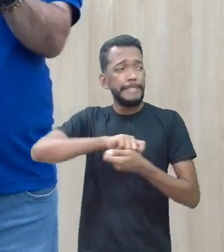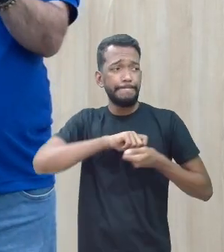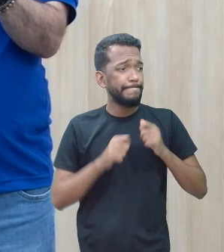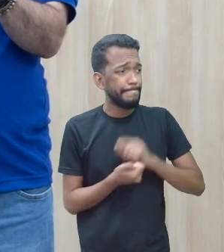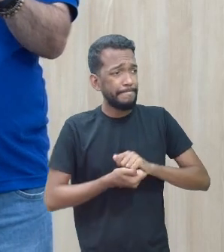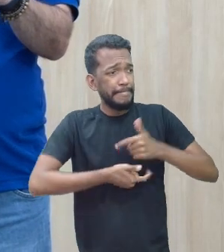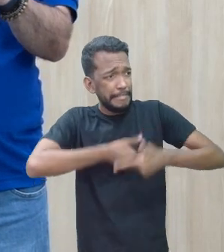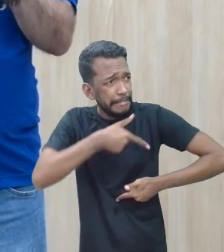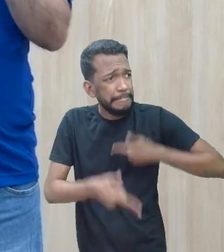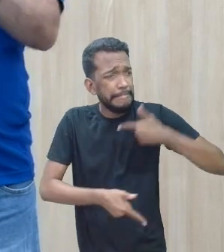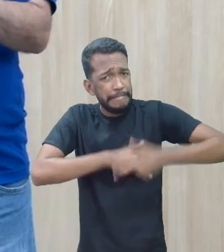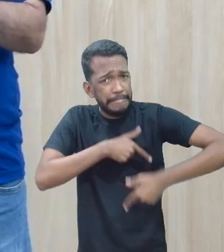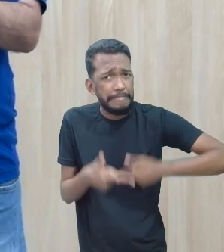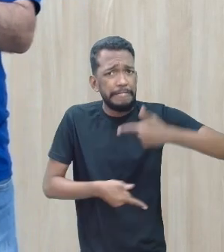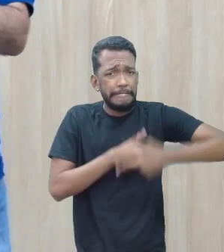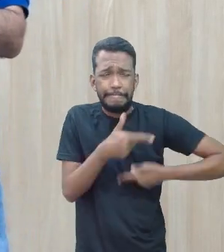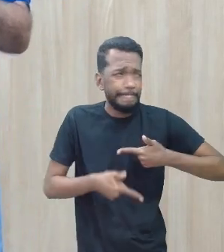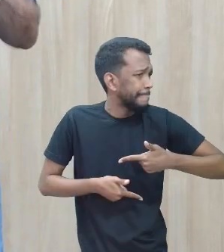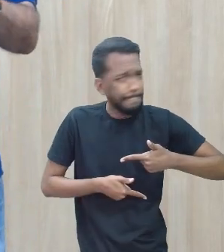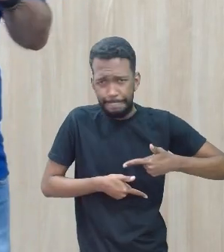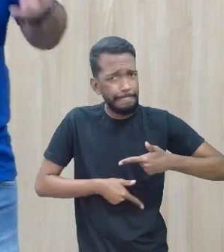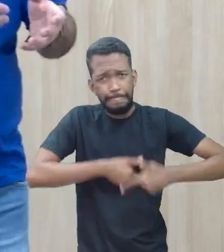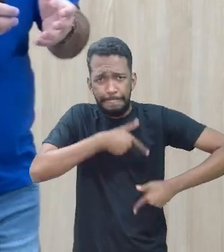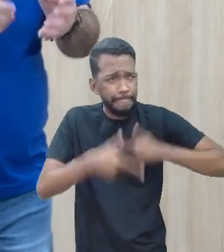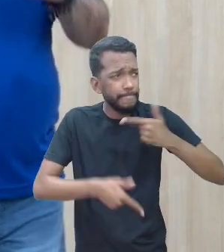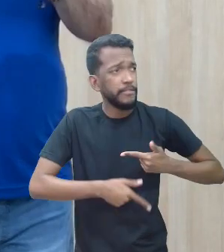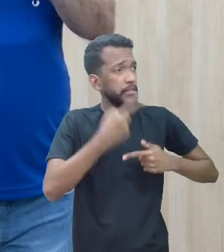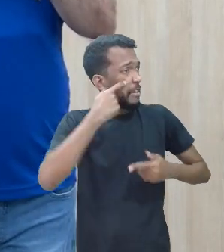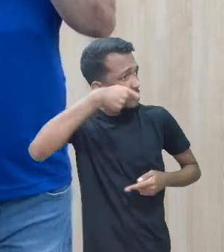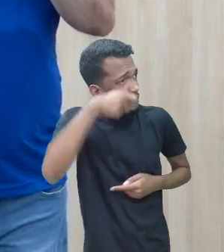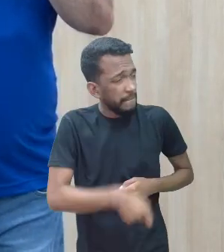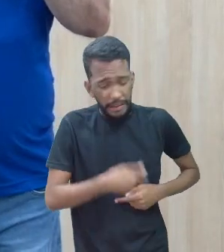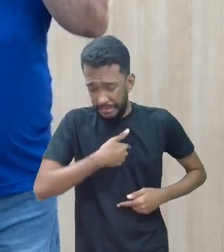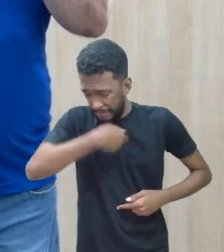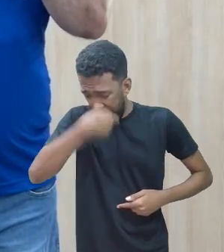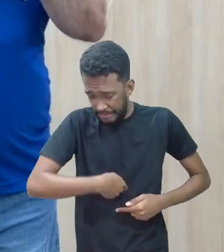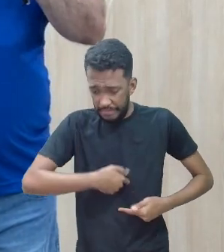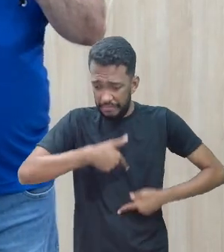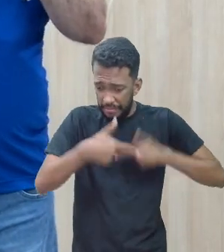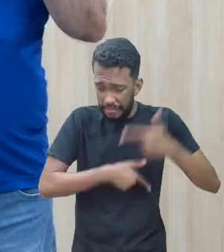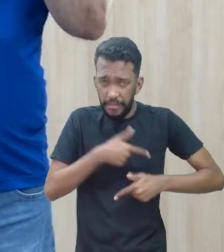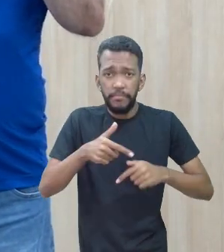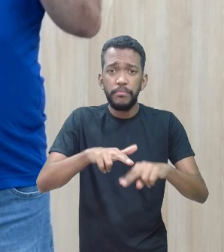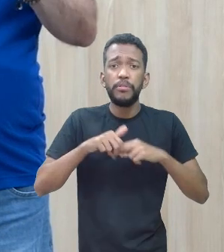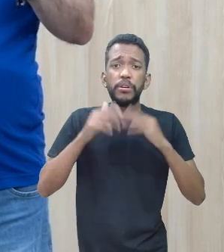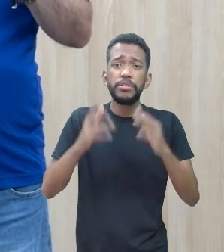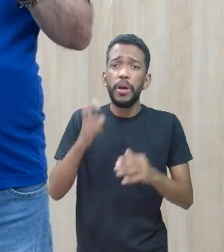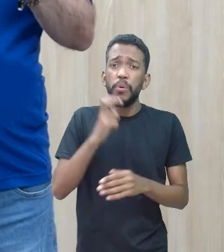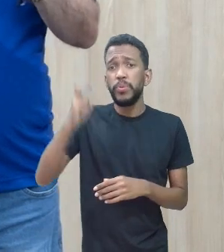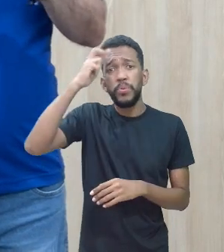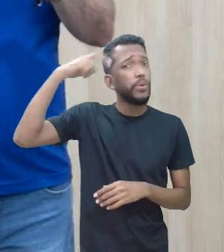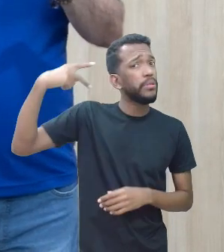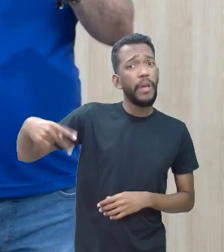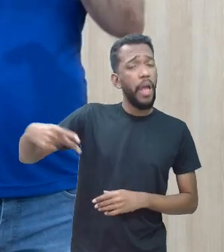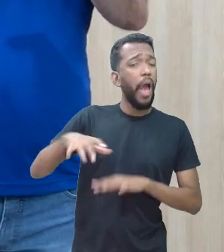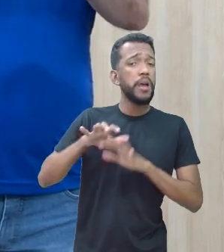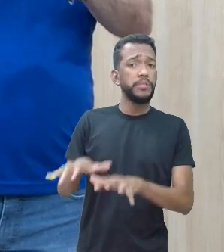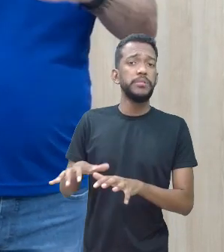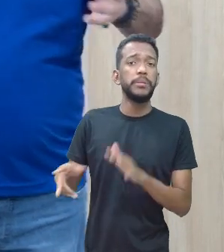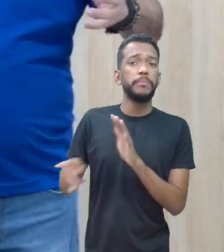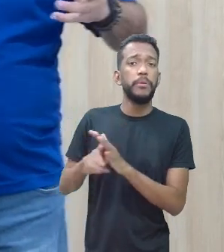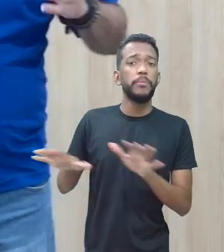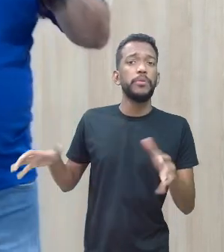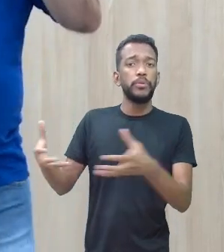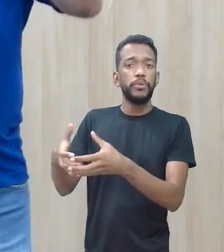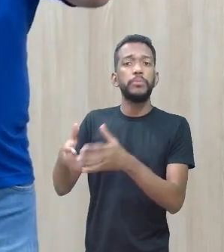adaptavam ao ritmo, né, de trabalho, né, que era imposto por conta de uma questão de cultura mesmo, né, do povo,